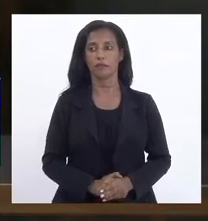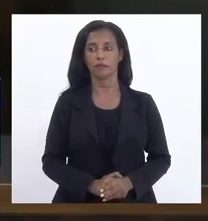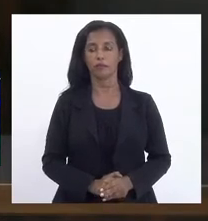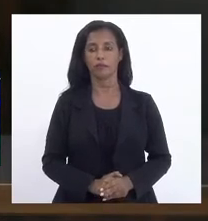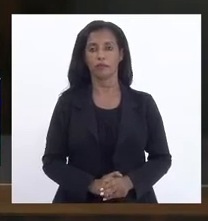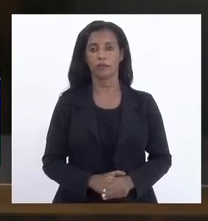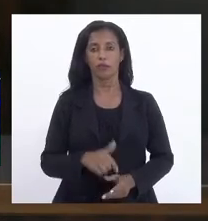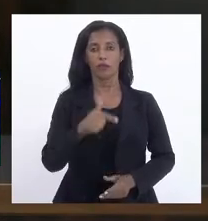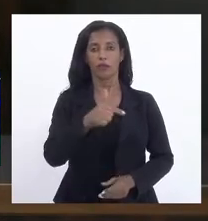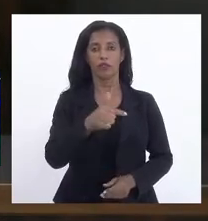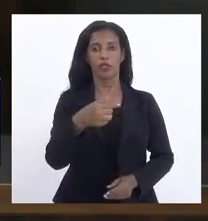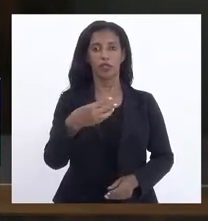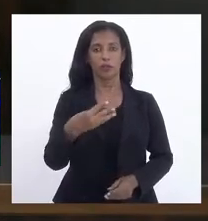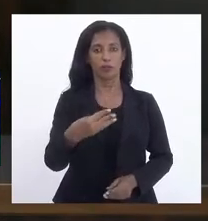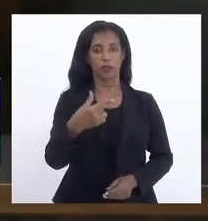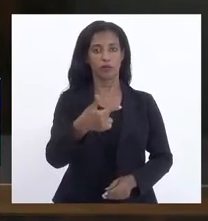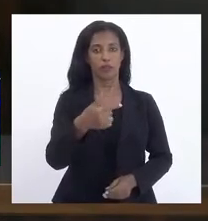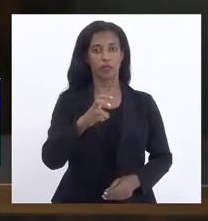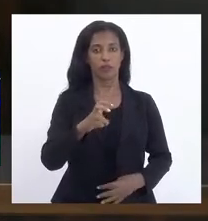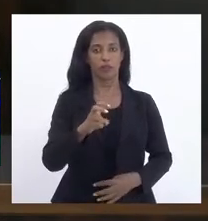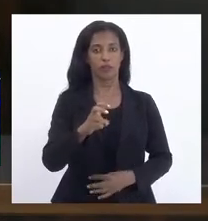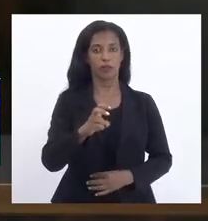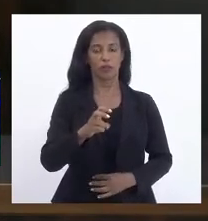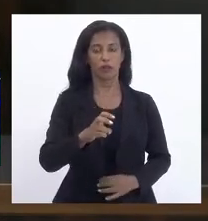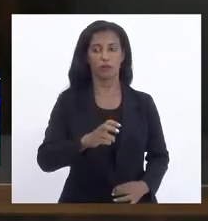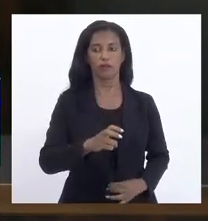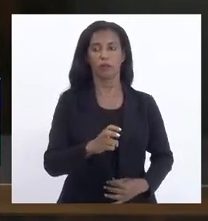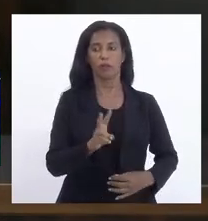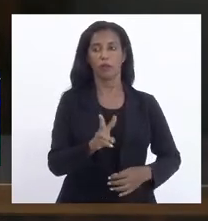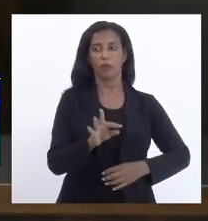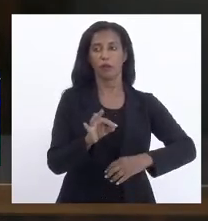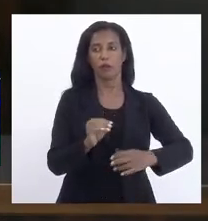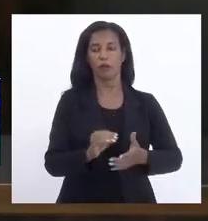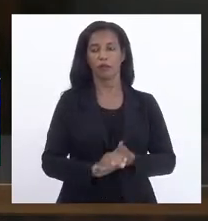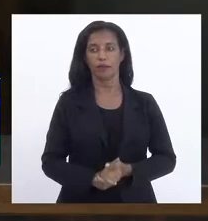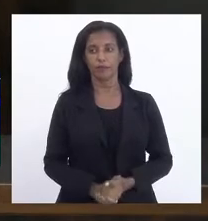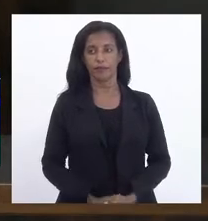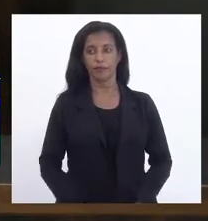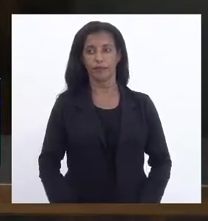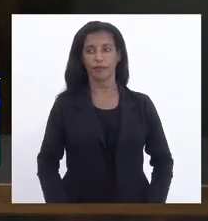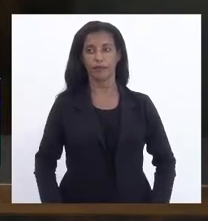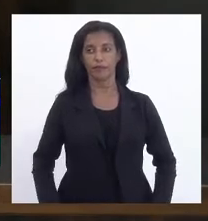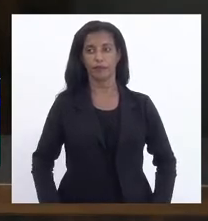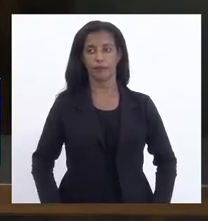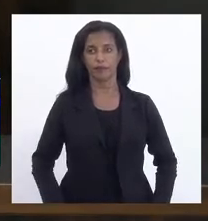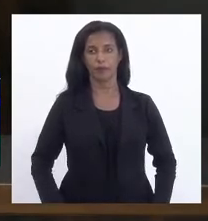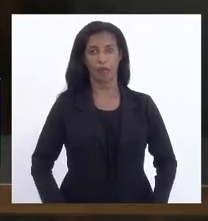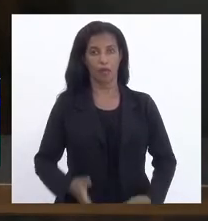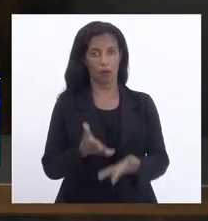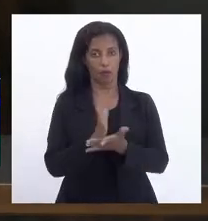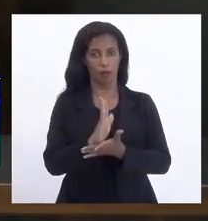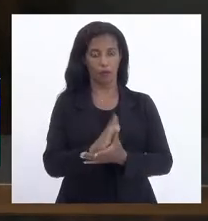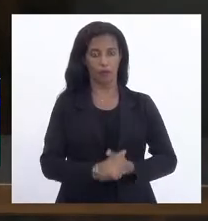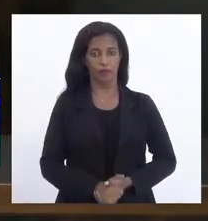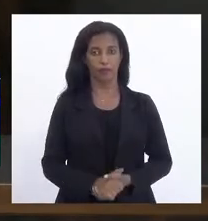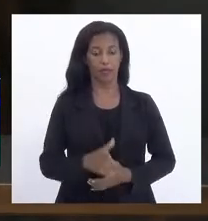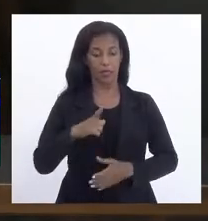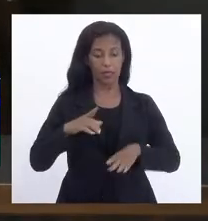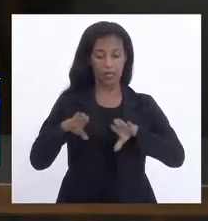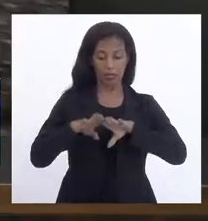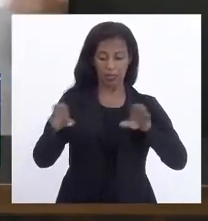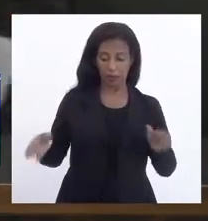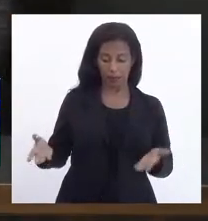O 23º e 25º da pauta pela manutenção do veto. Senhores que aprovam a questão, aprovado. Há sobre a